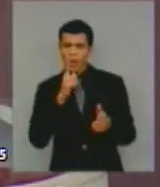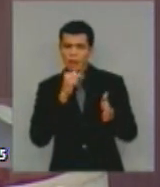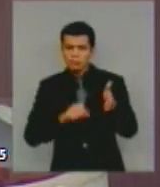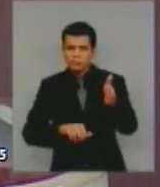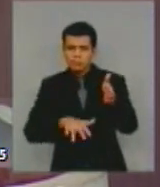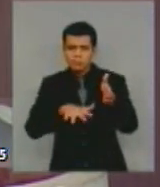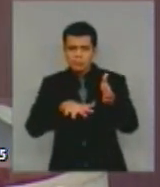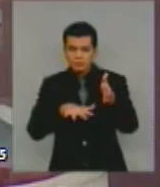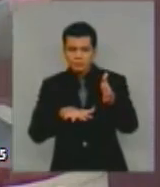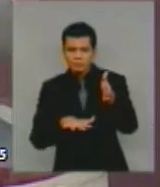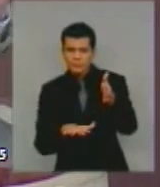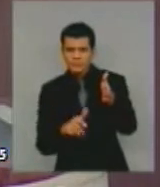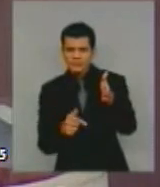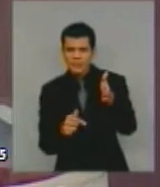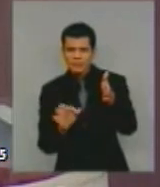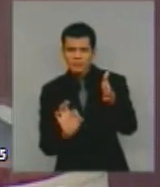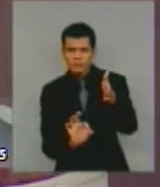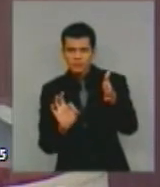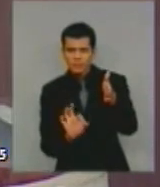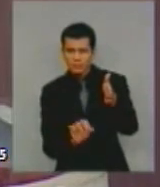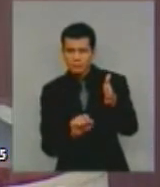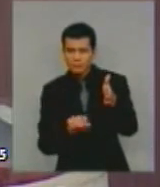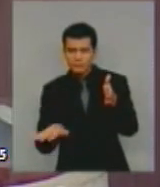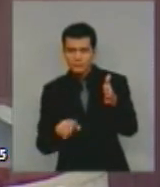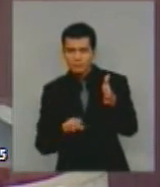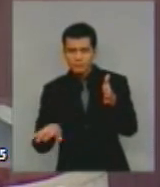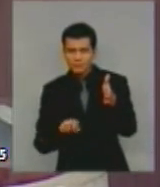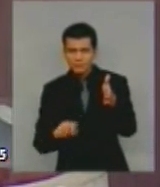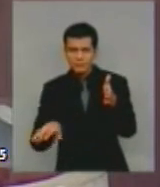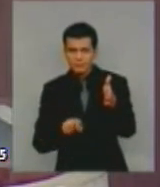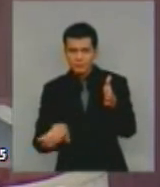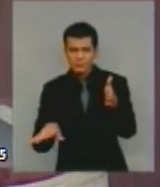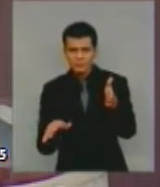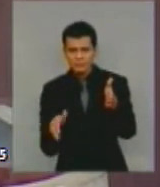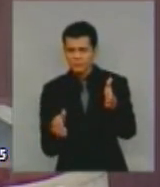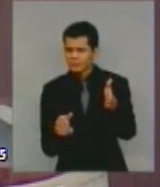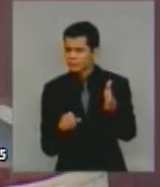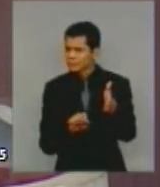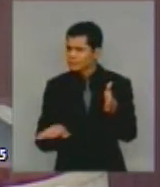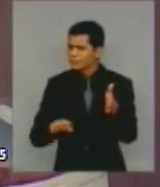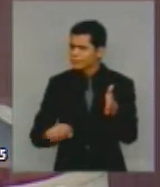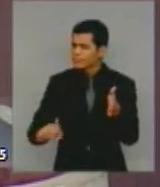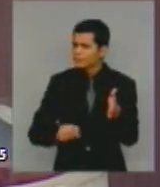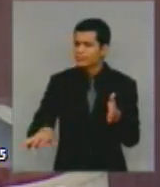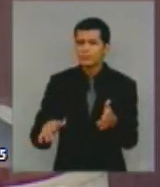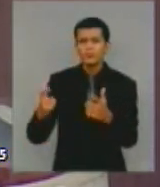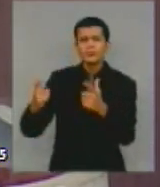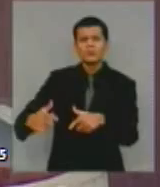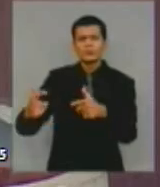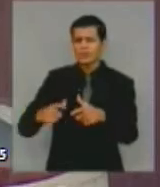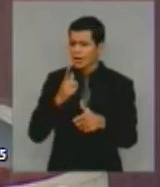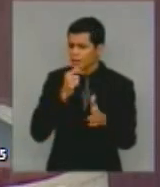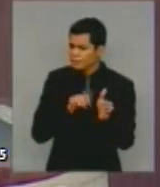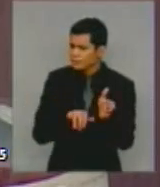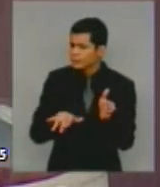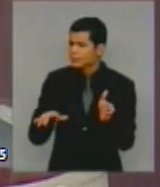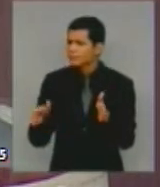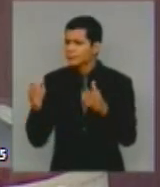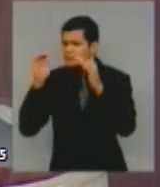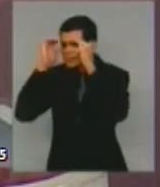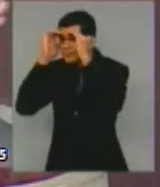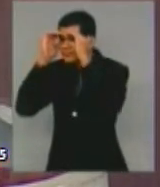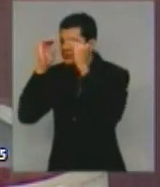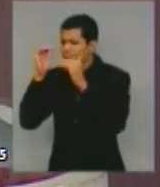Aí você imagina, para onde é que está indo essa água? Será que está indo para abastecimento humano, para a pequena agricultura, para a agricultura familiar e